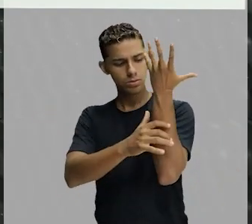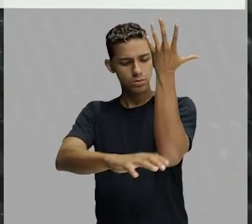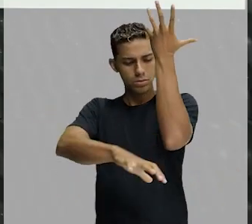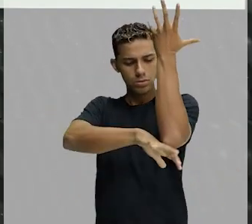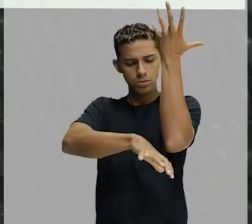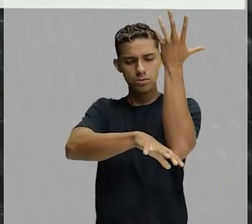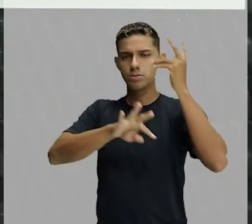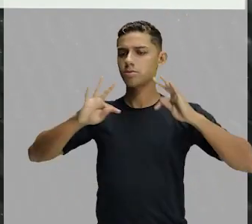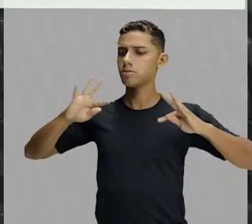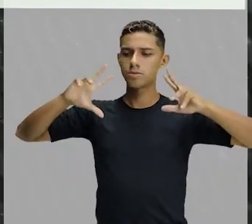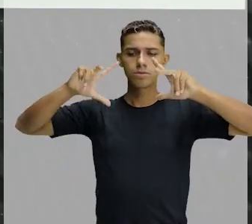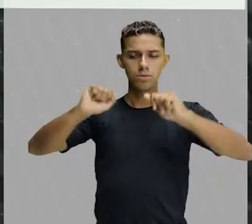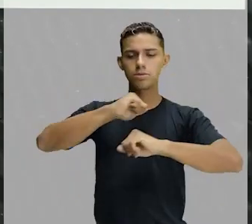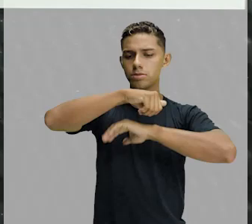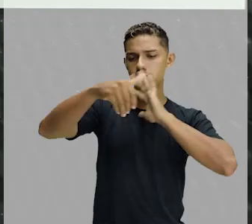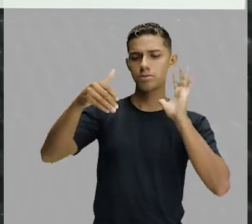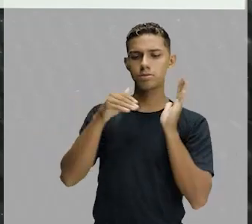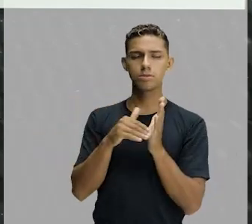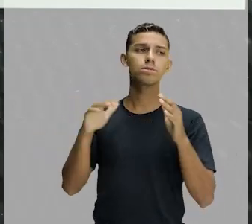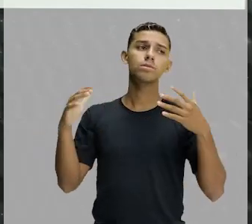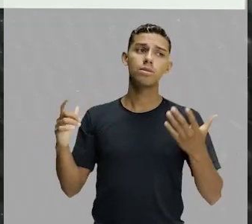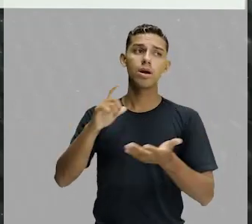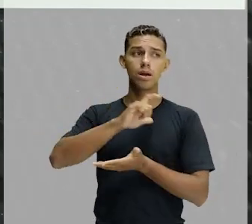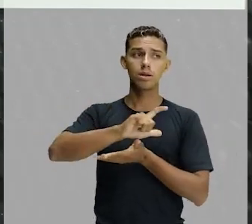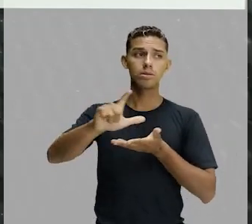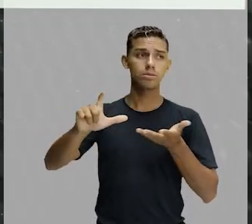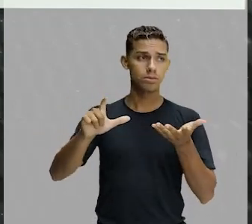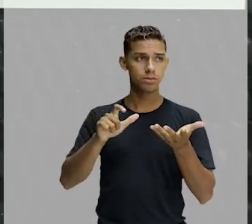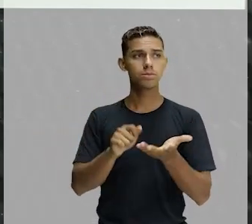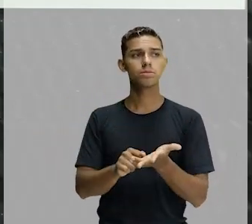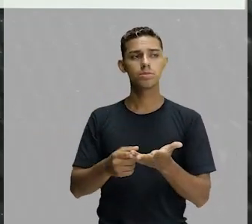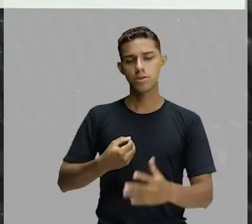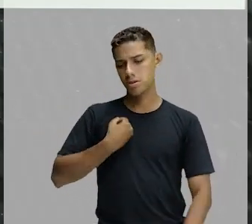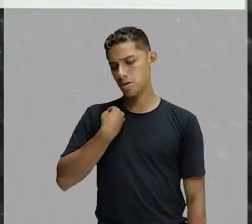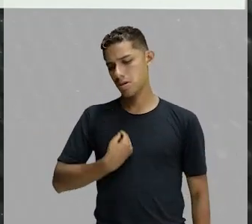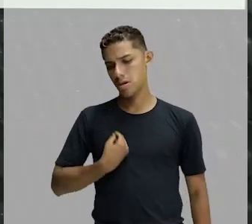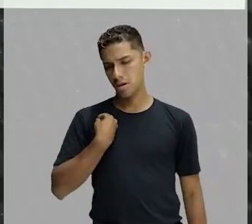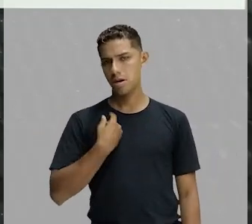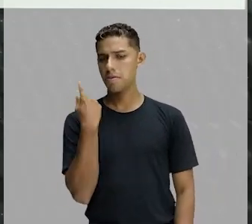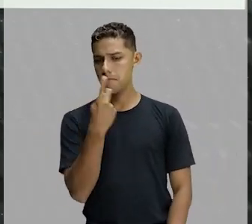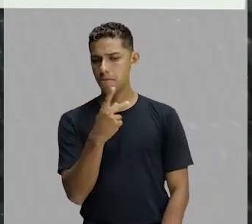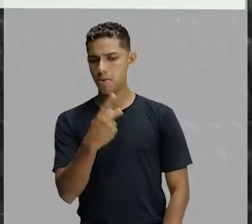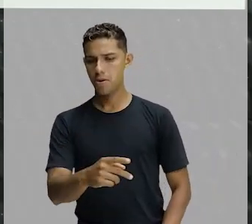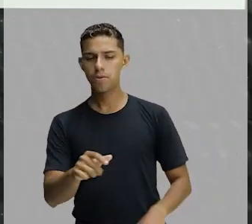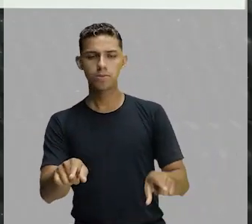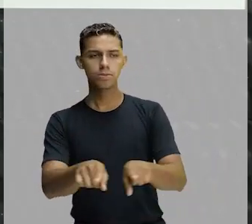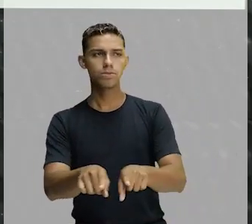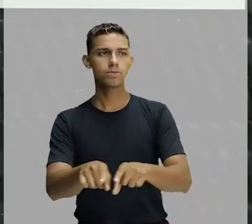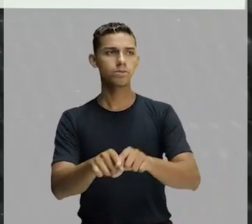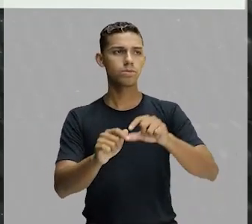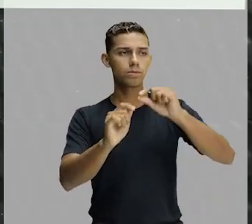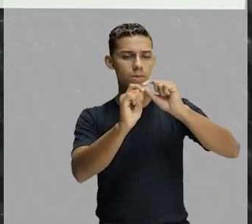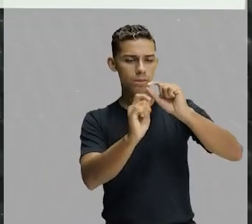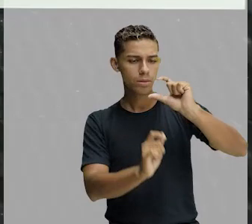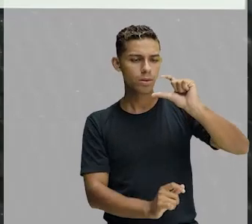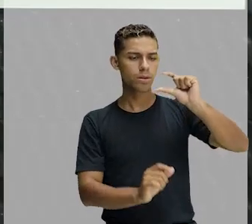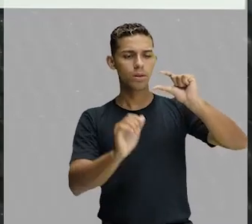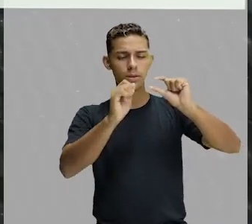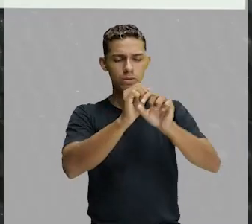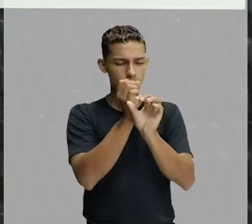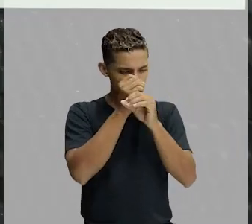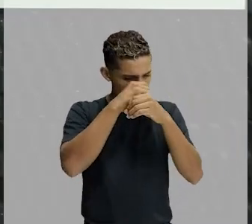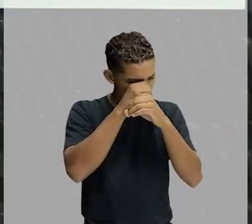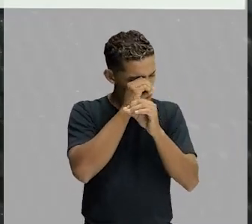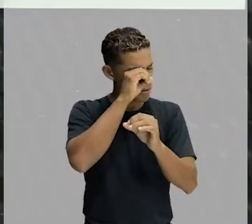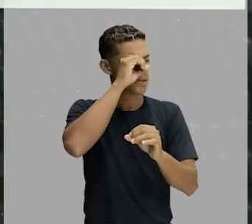celular. Mas na folha temos a presença de aberturas